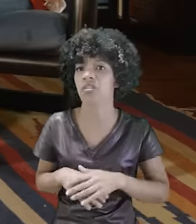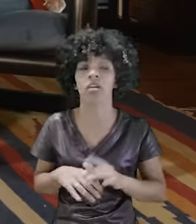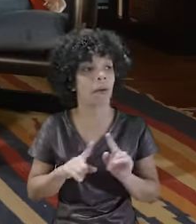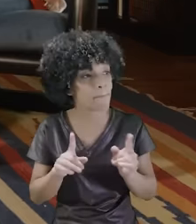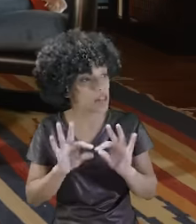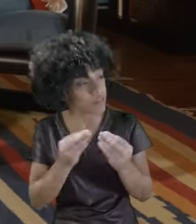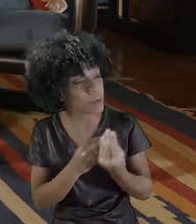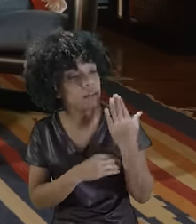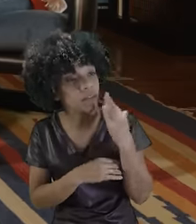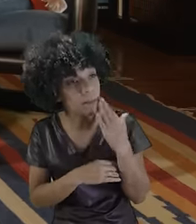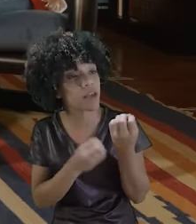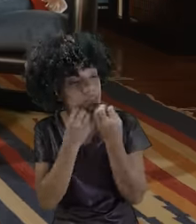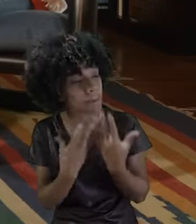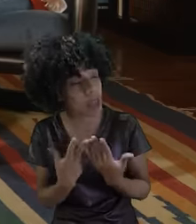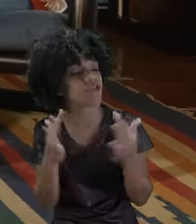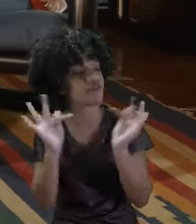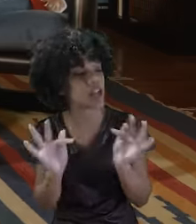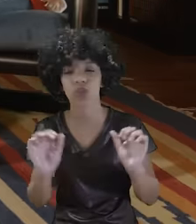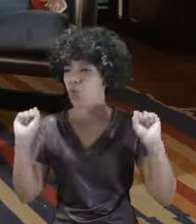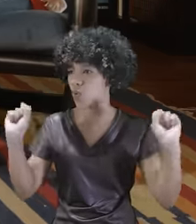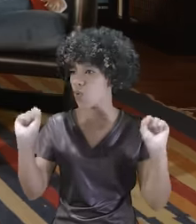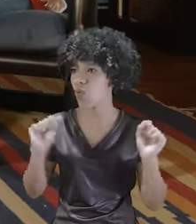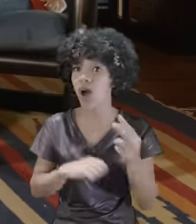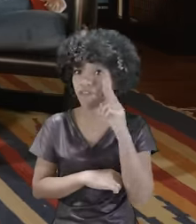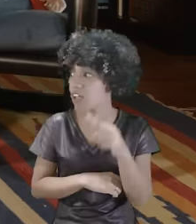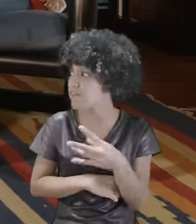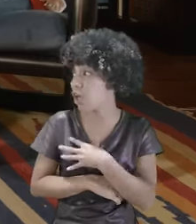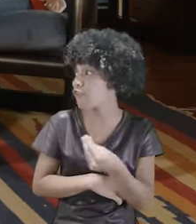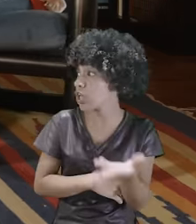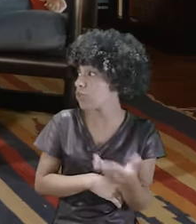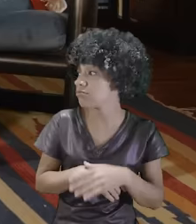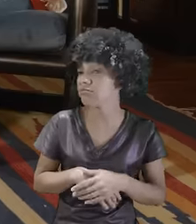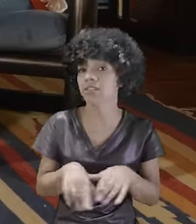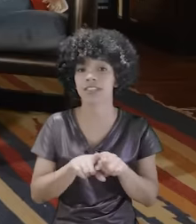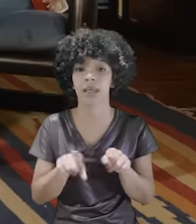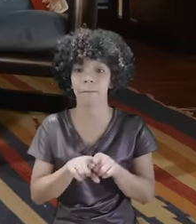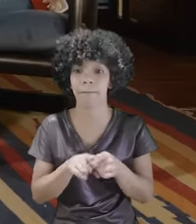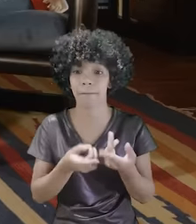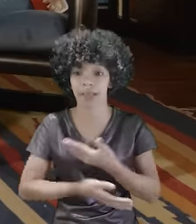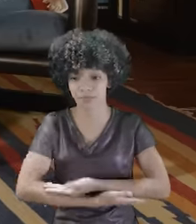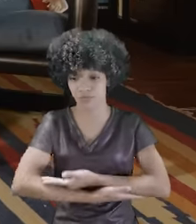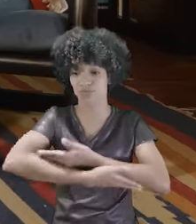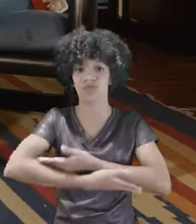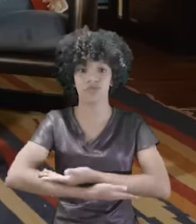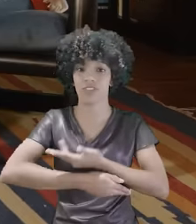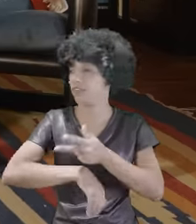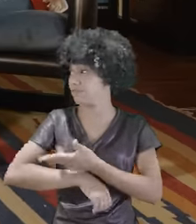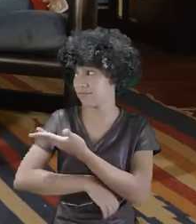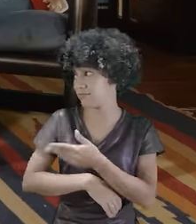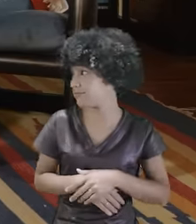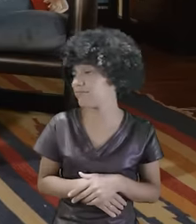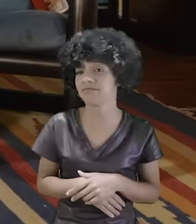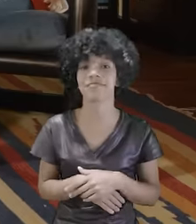lá tá feliz vai ver a criança né tem que ela faz assim um vídeo ele já veio você sabe